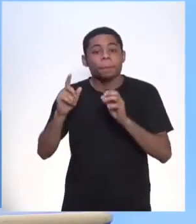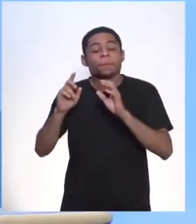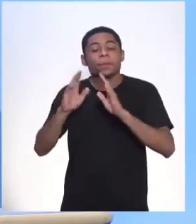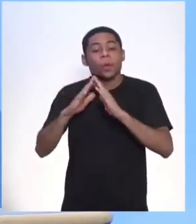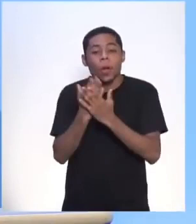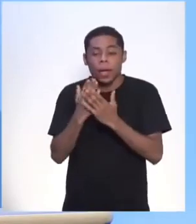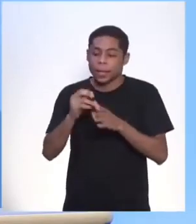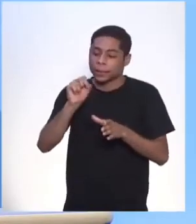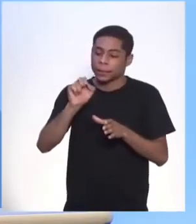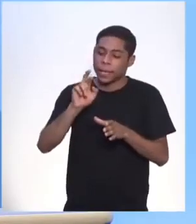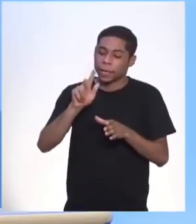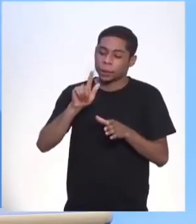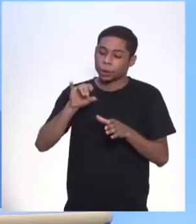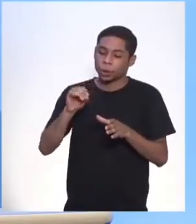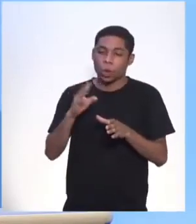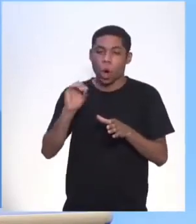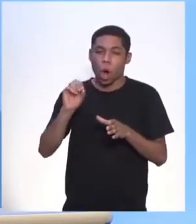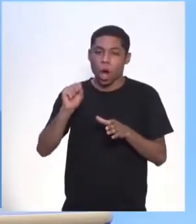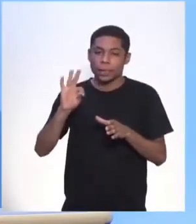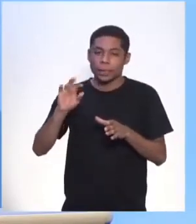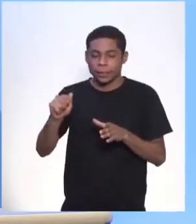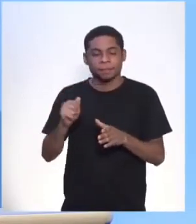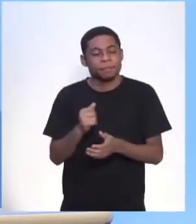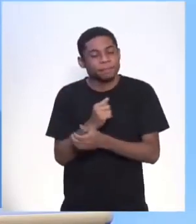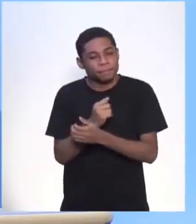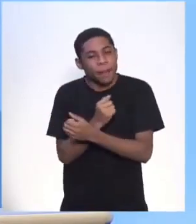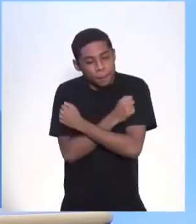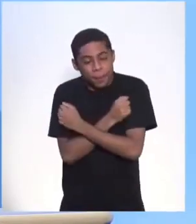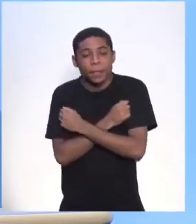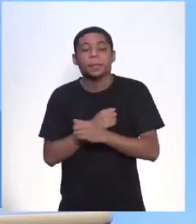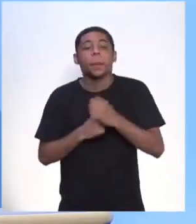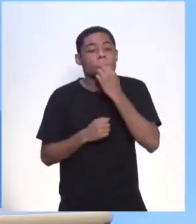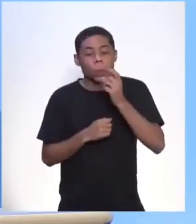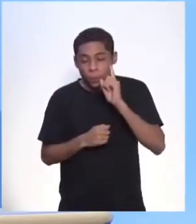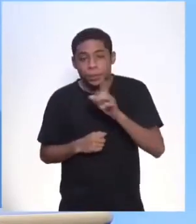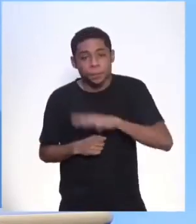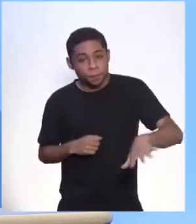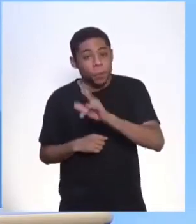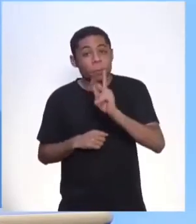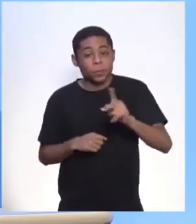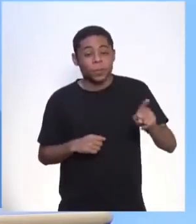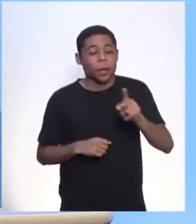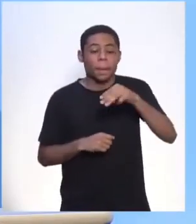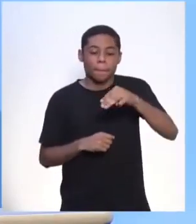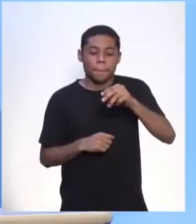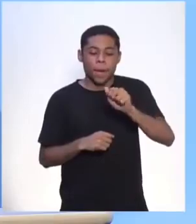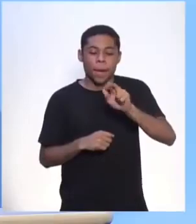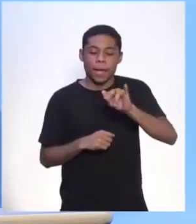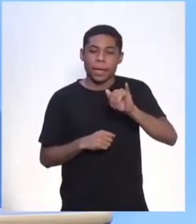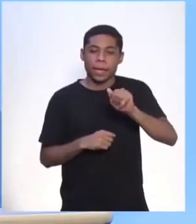Costa, a professora Maria José. Legal. Um olá para todos os alunos, um bom dia para todos vocês que estão participando, agora com